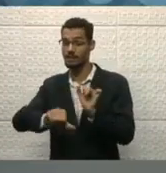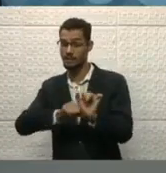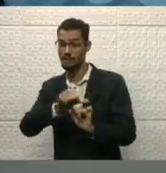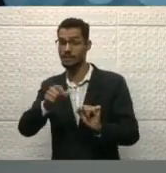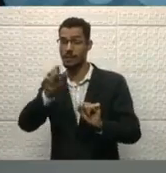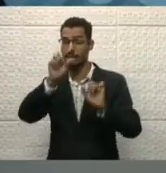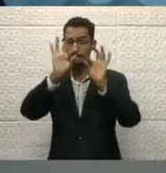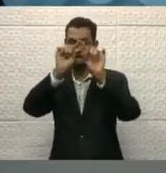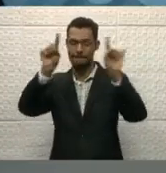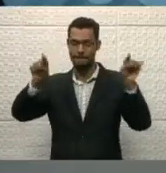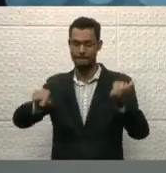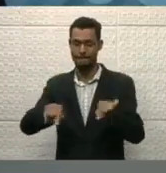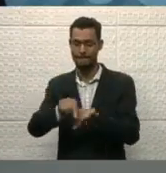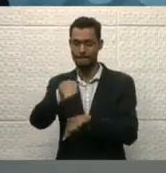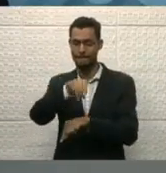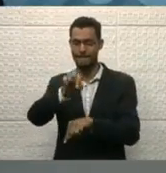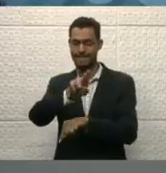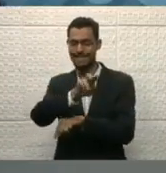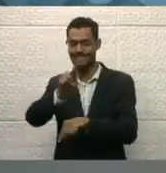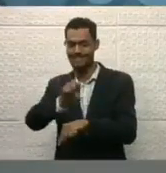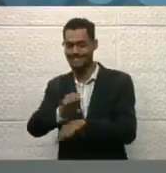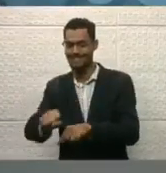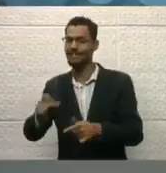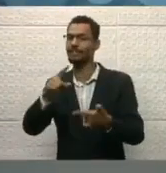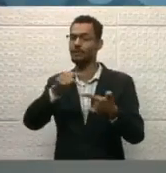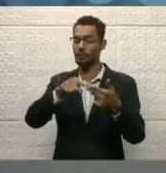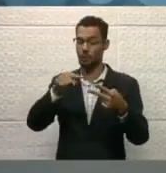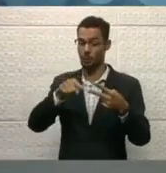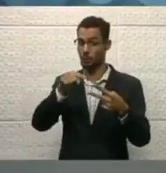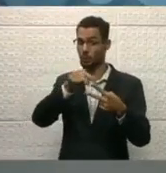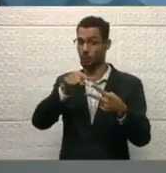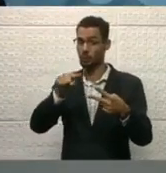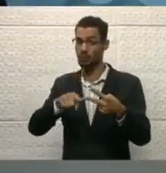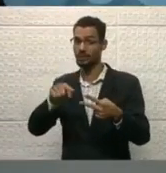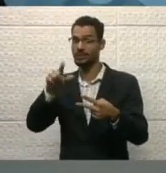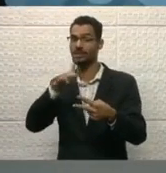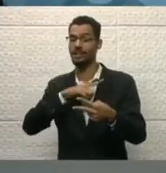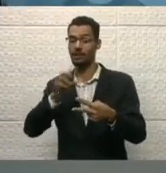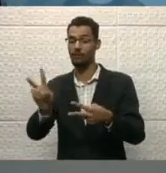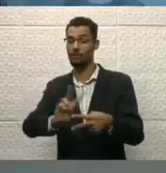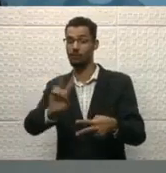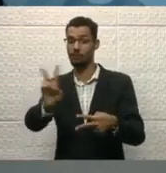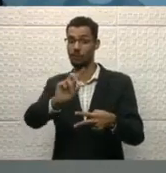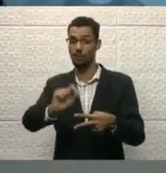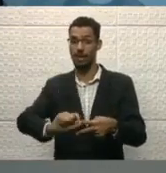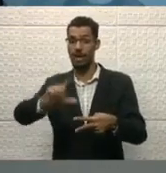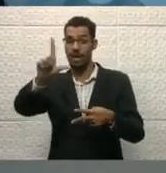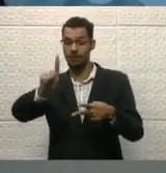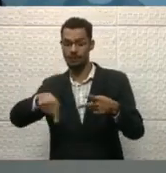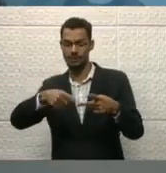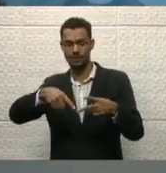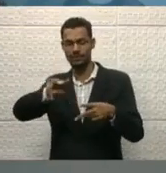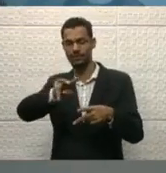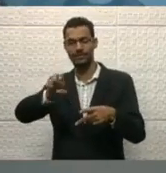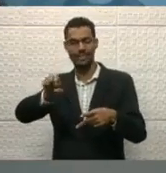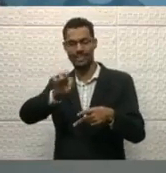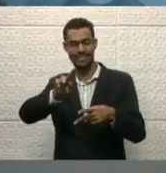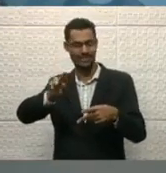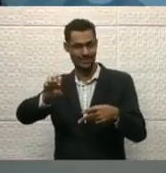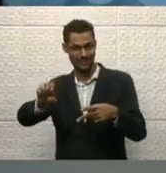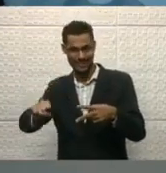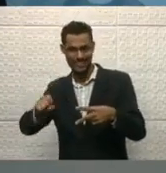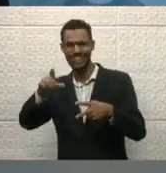a matrizes e dois conceitos importantes que são os autovalores e os autovetores. Então,